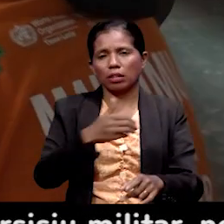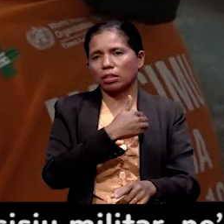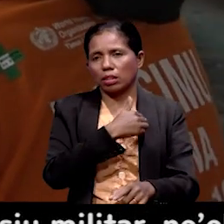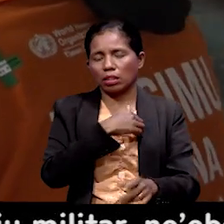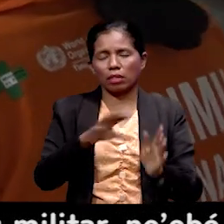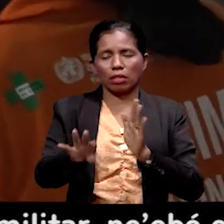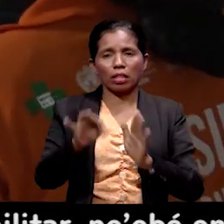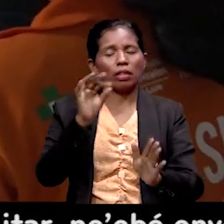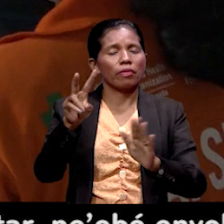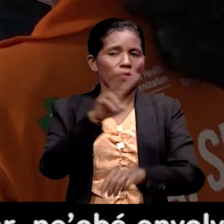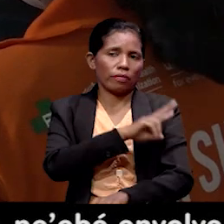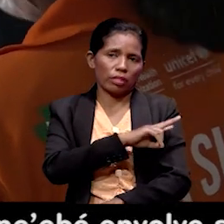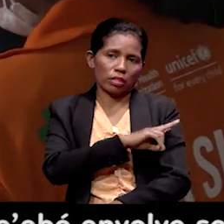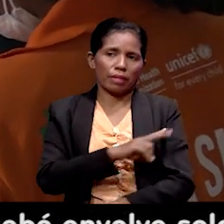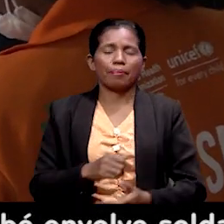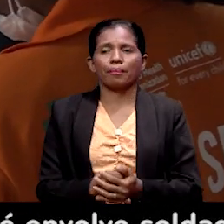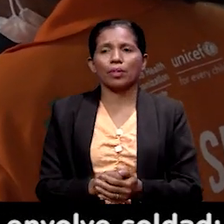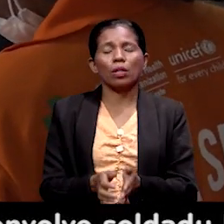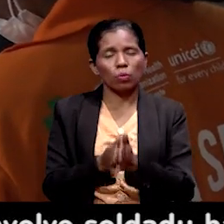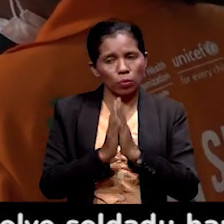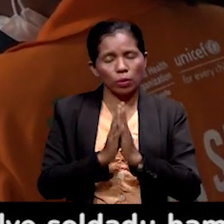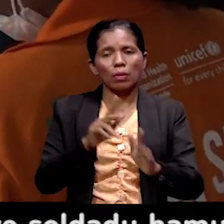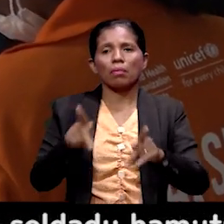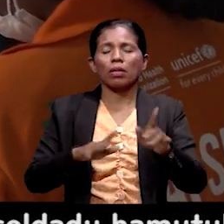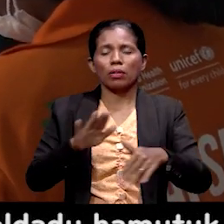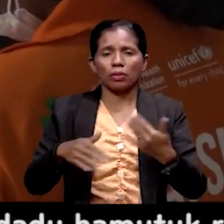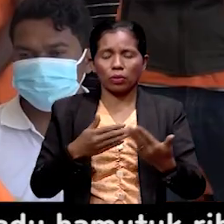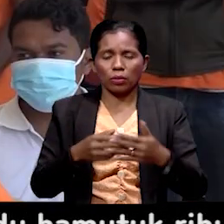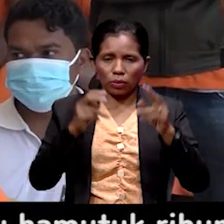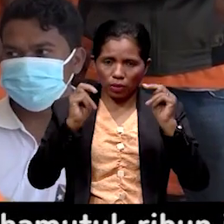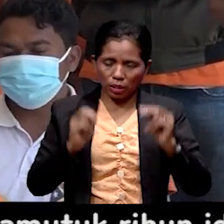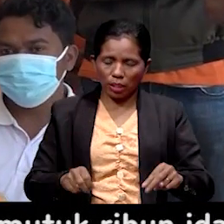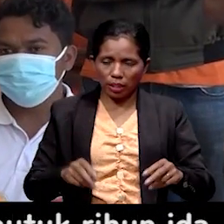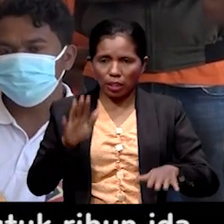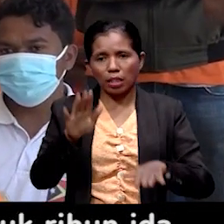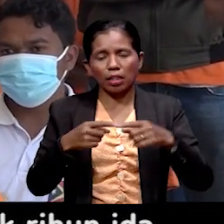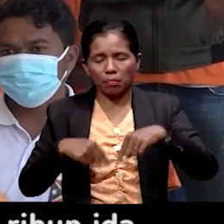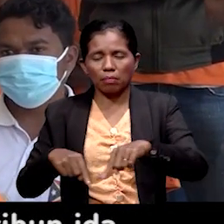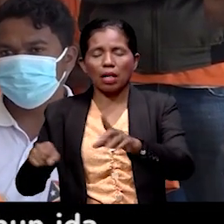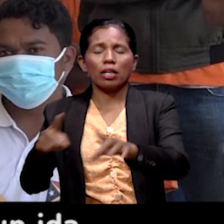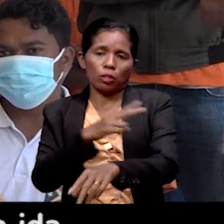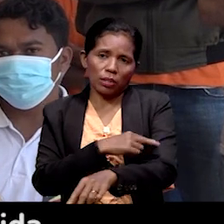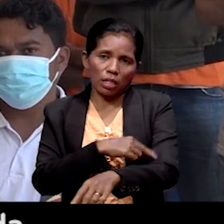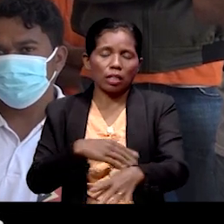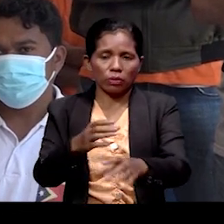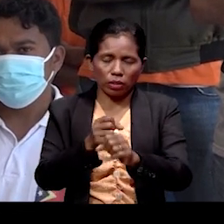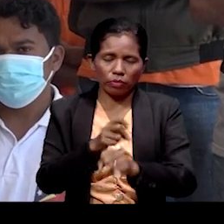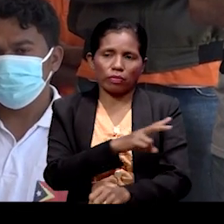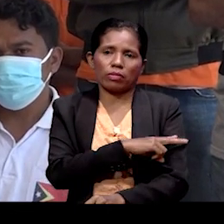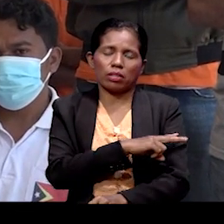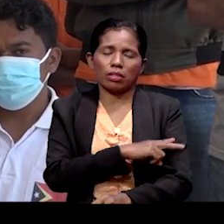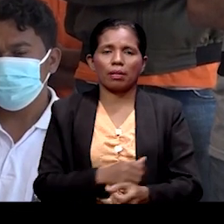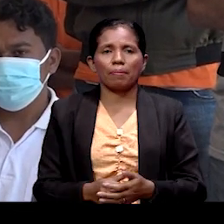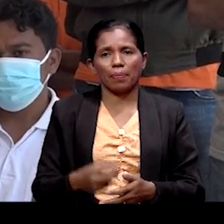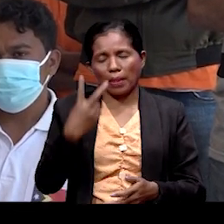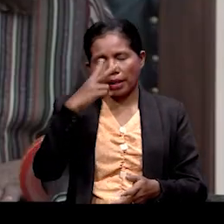hetam vacina. Tambane, husu ba komunidade tenke hakat ba facilidade saúde atu simu vacina. Hareba número